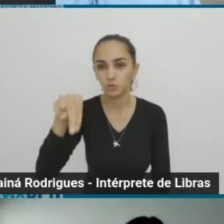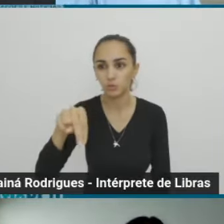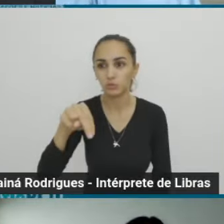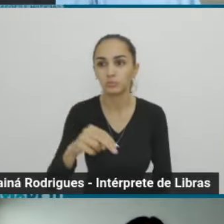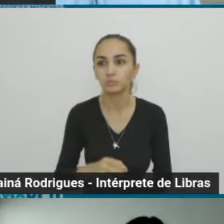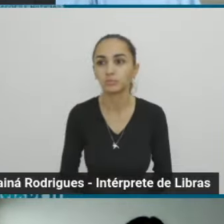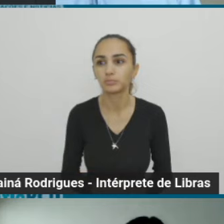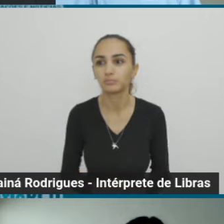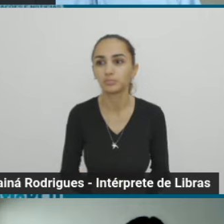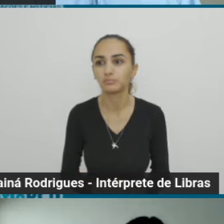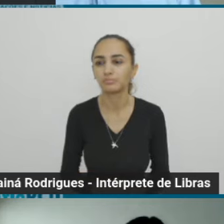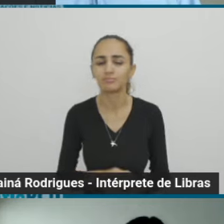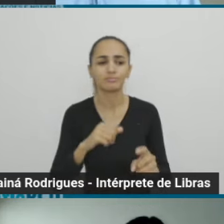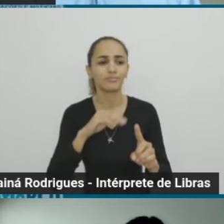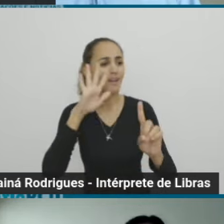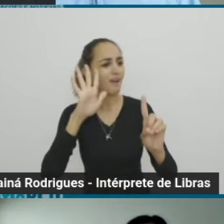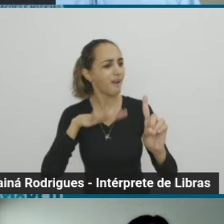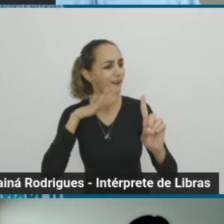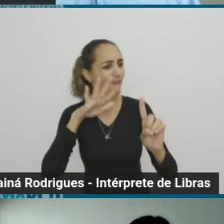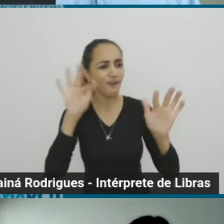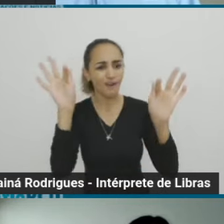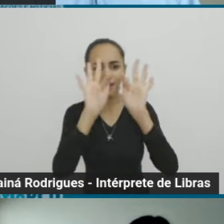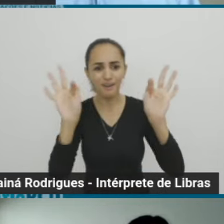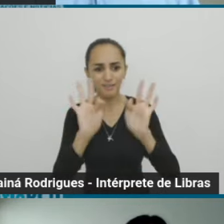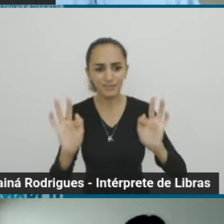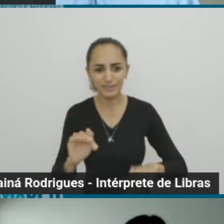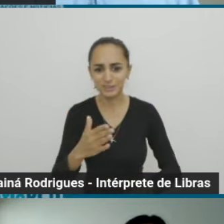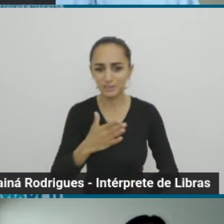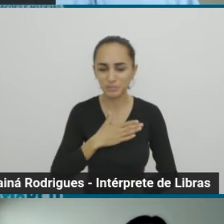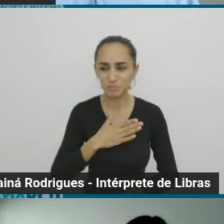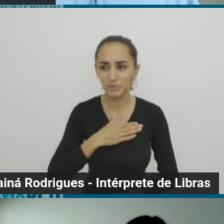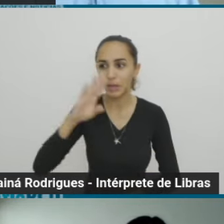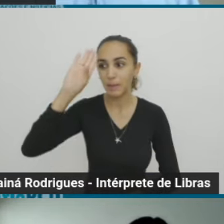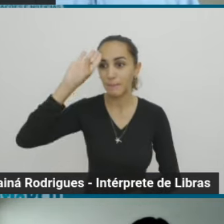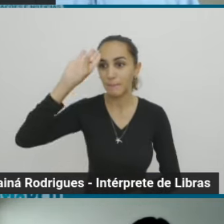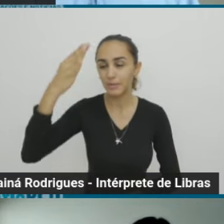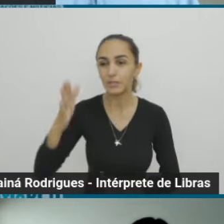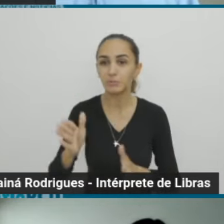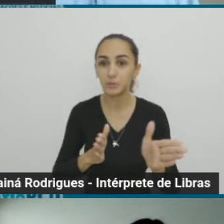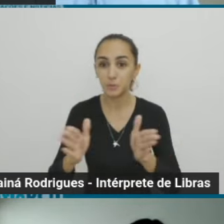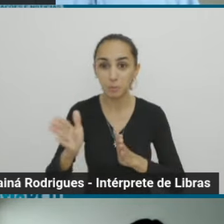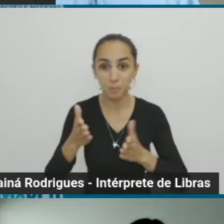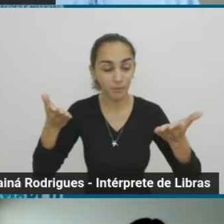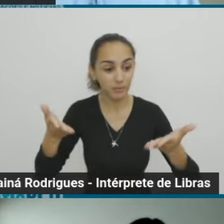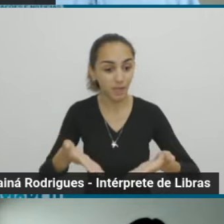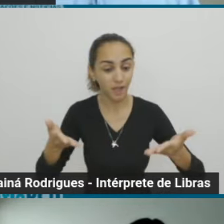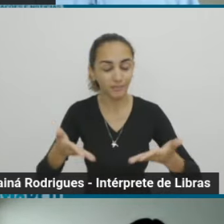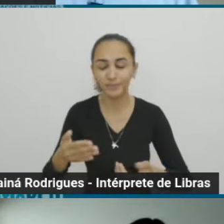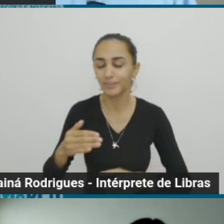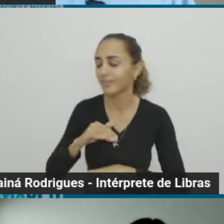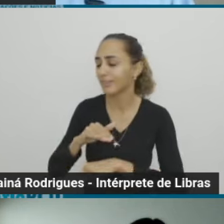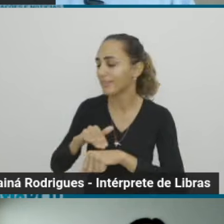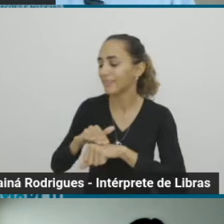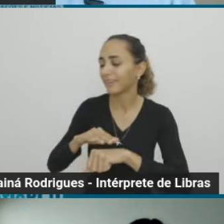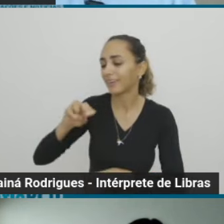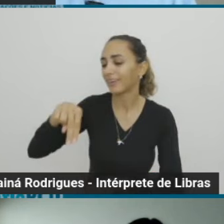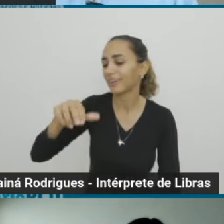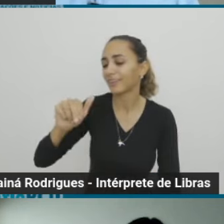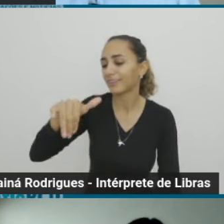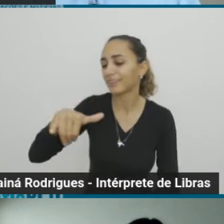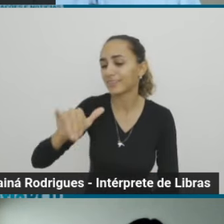A honra, a felicidade sempre minha, Abrão, principalmente em momentos como esse, com a nossa querida Nancy, com